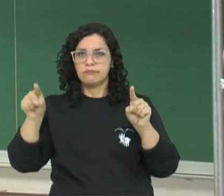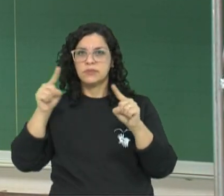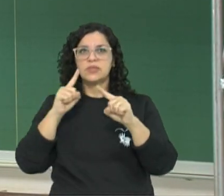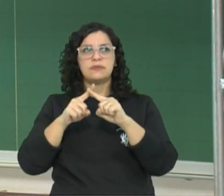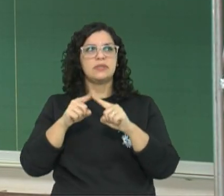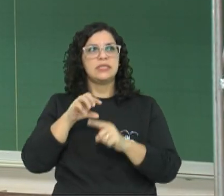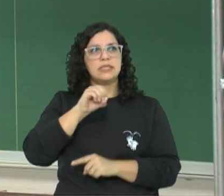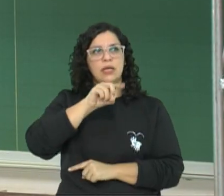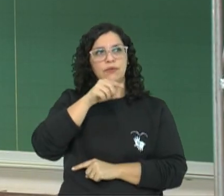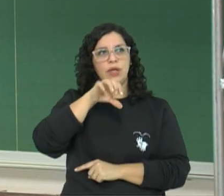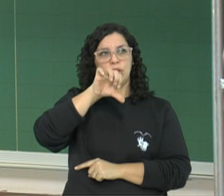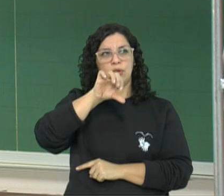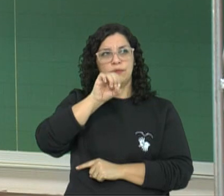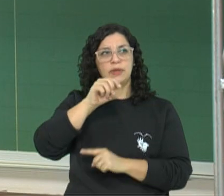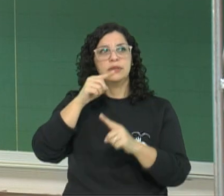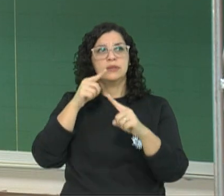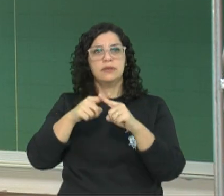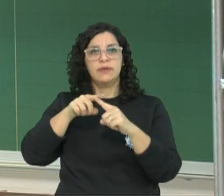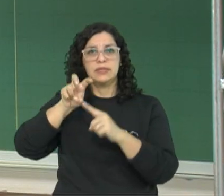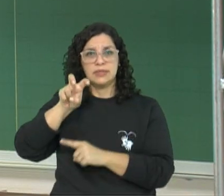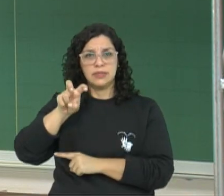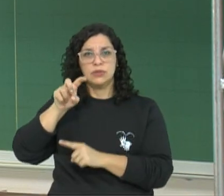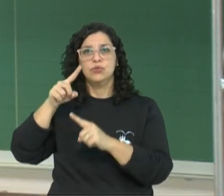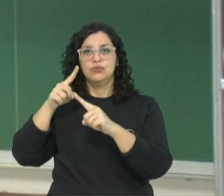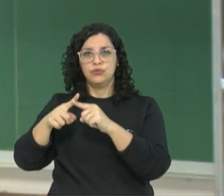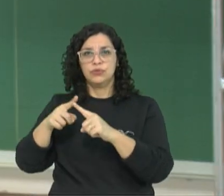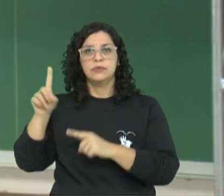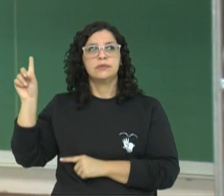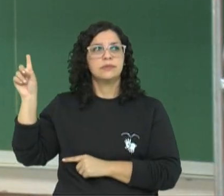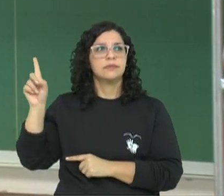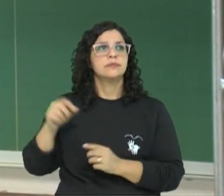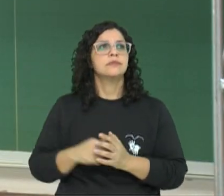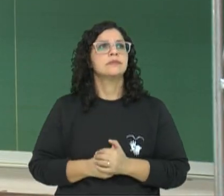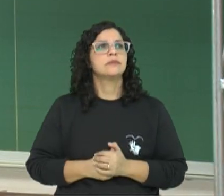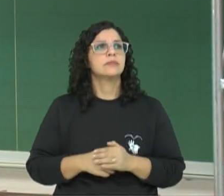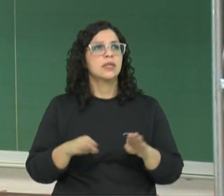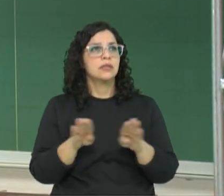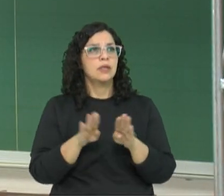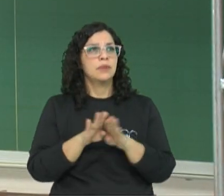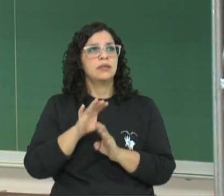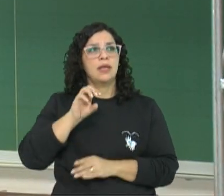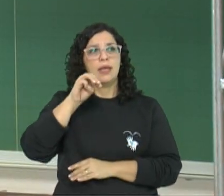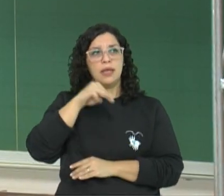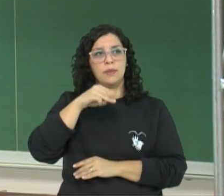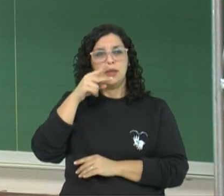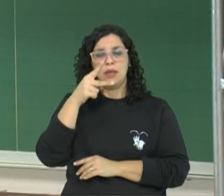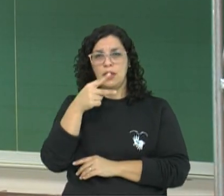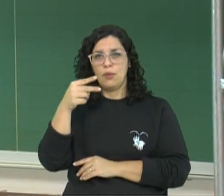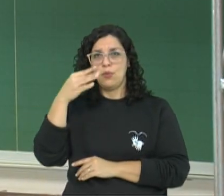o 0,90 vezes o 5, que vai dar 4,5,